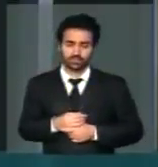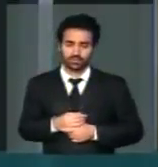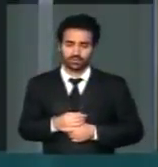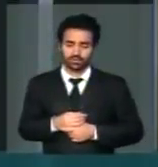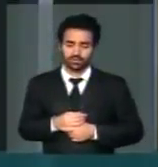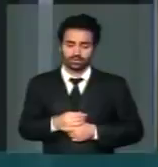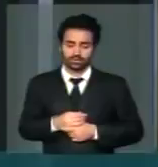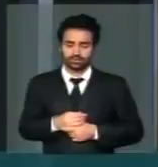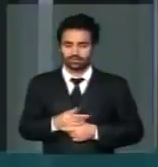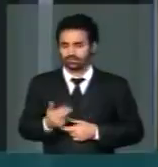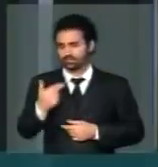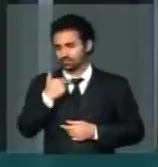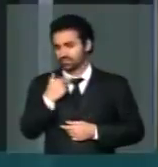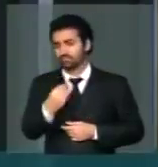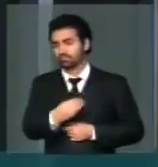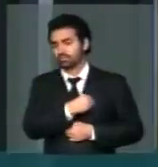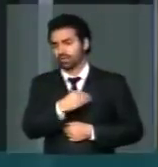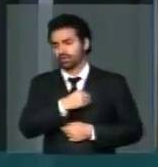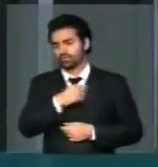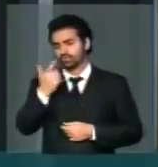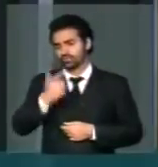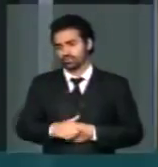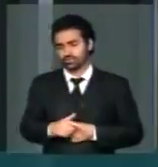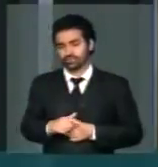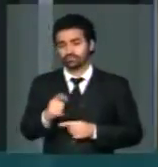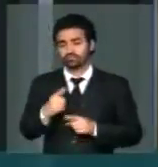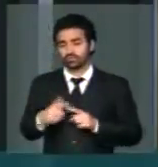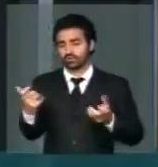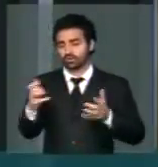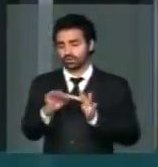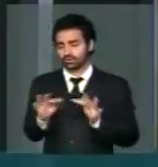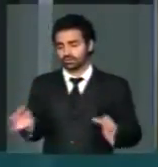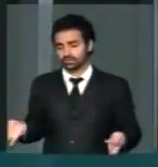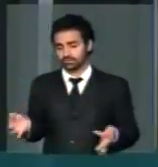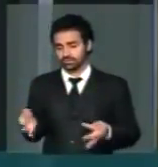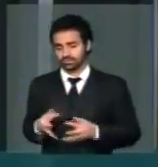peque mais uma vez pela simplificação,